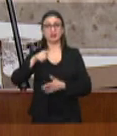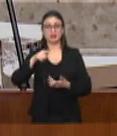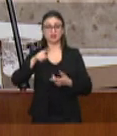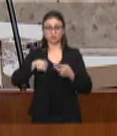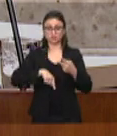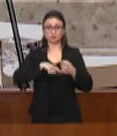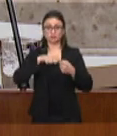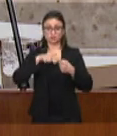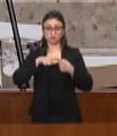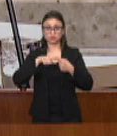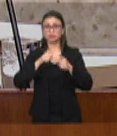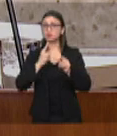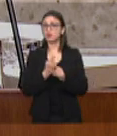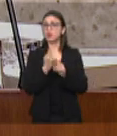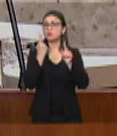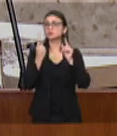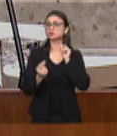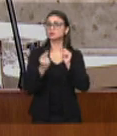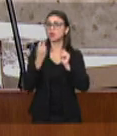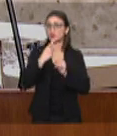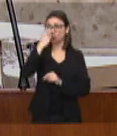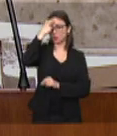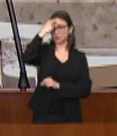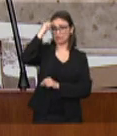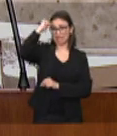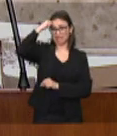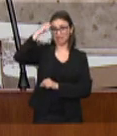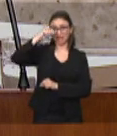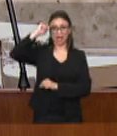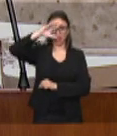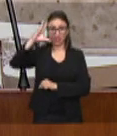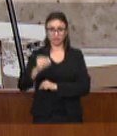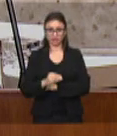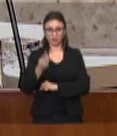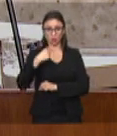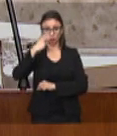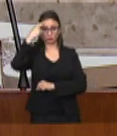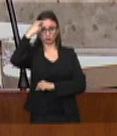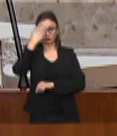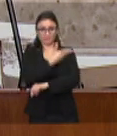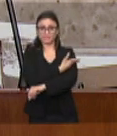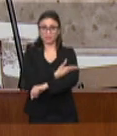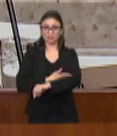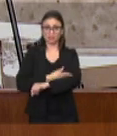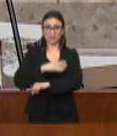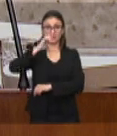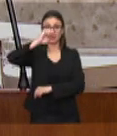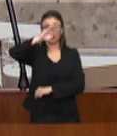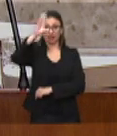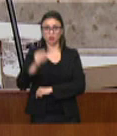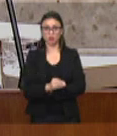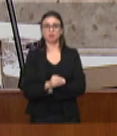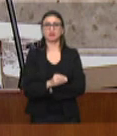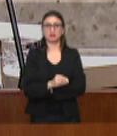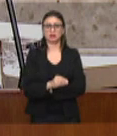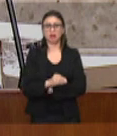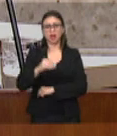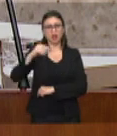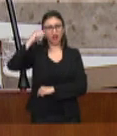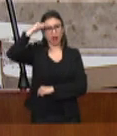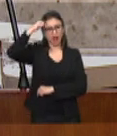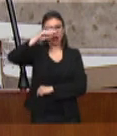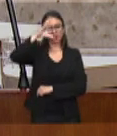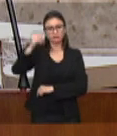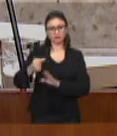do encontro entre a cultura negra africana e a cultura branca europeia. Para o africano,